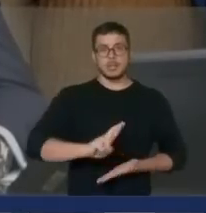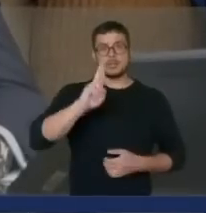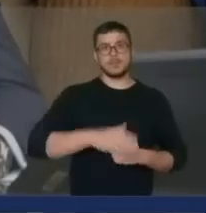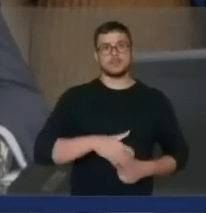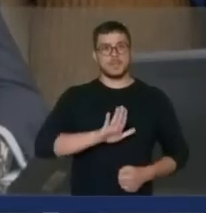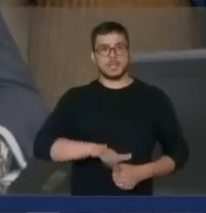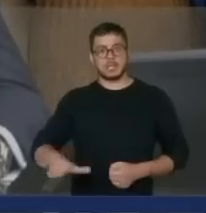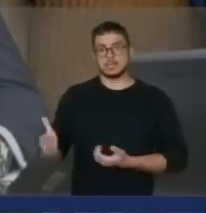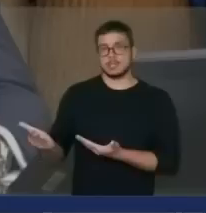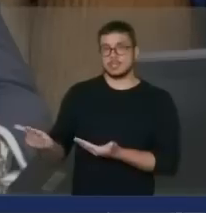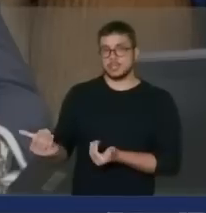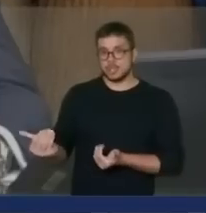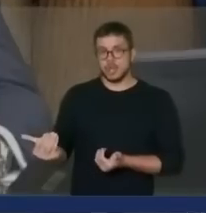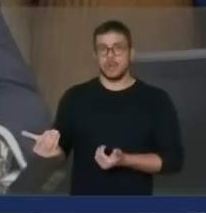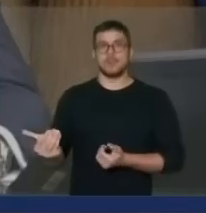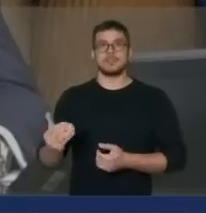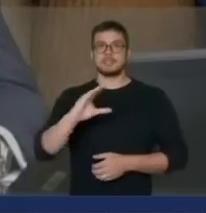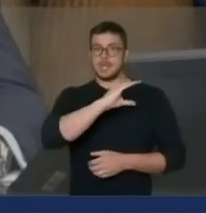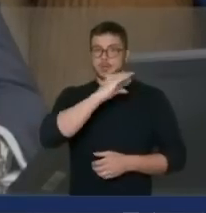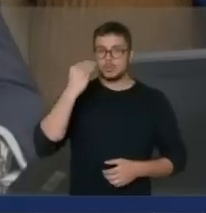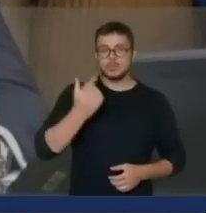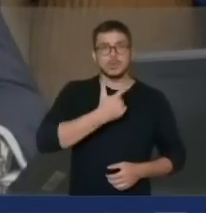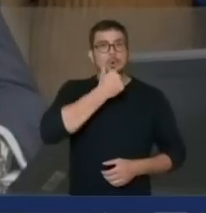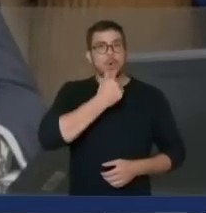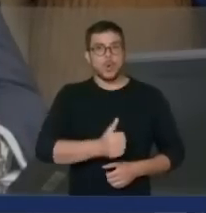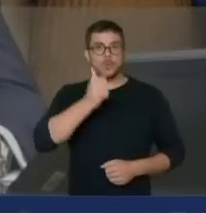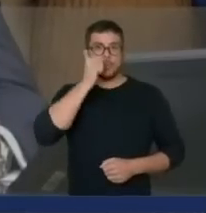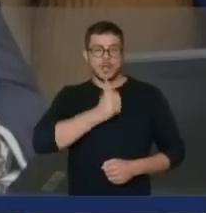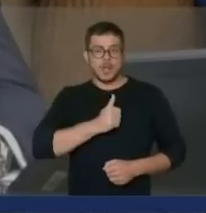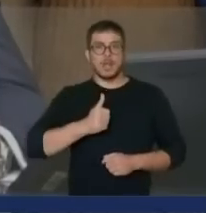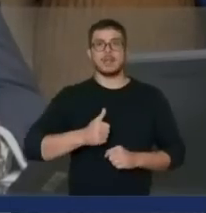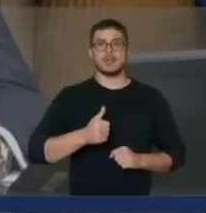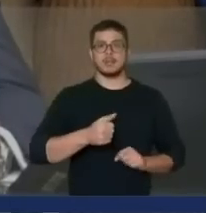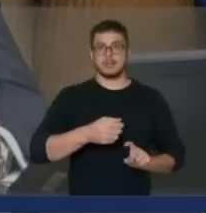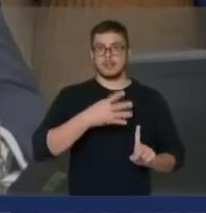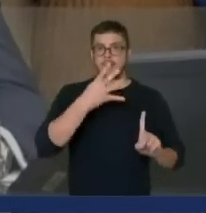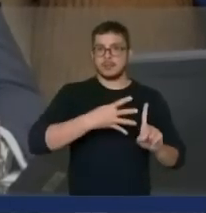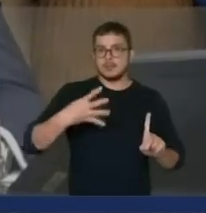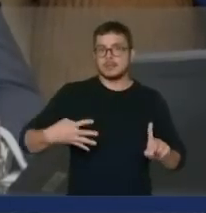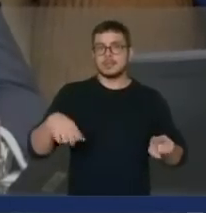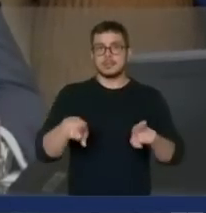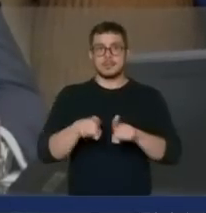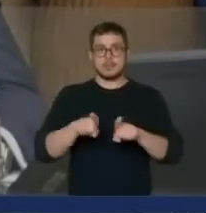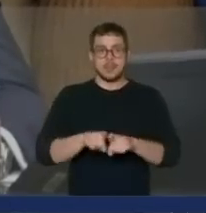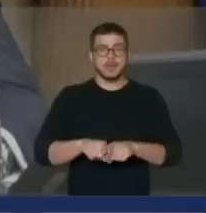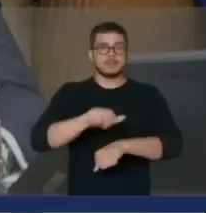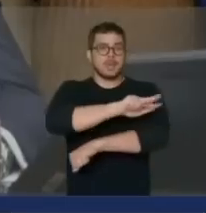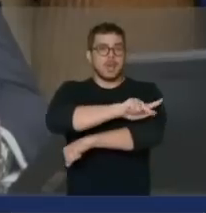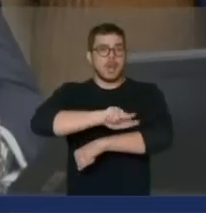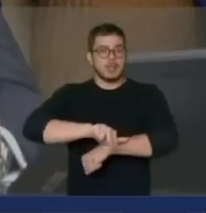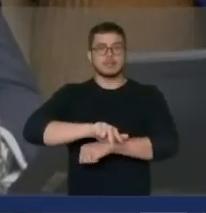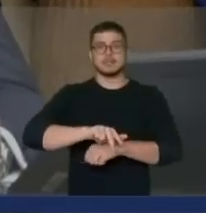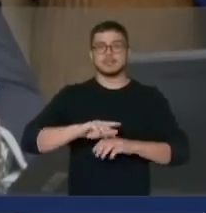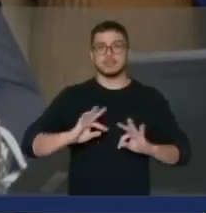e LGBTQI+, brancos, QIA+, brancos, pardos, negros e indígenas.